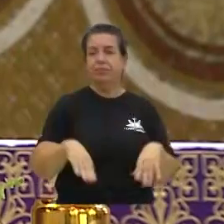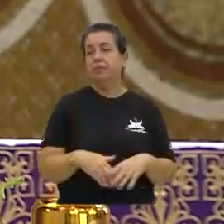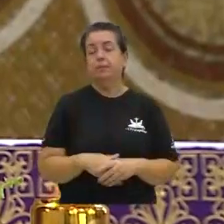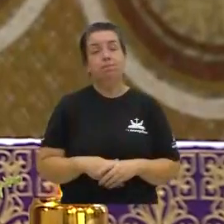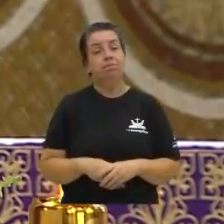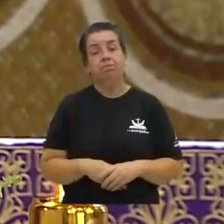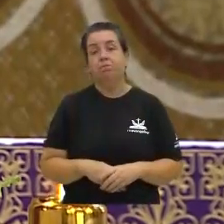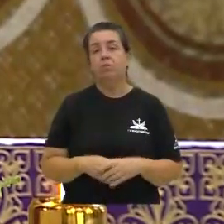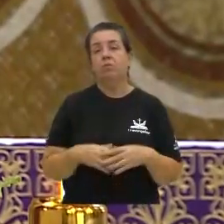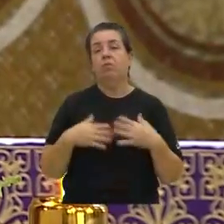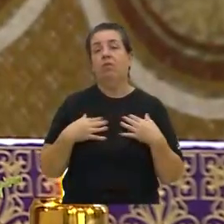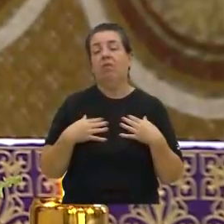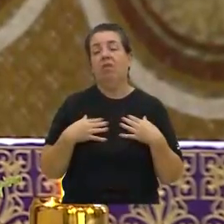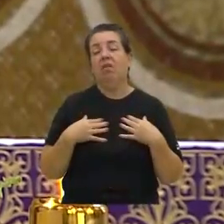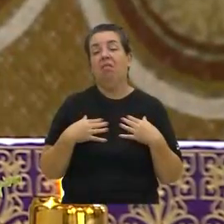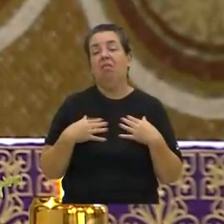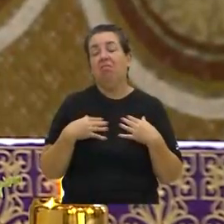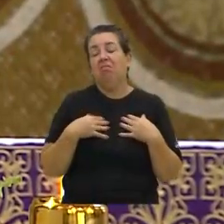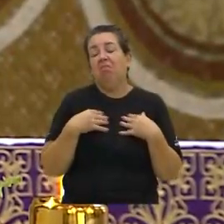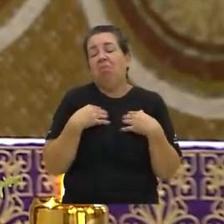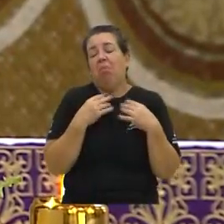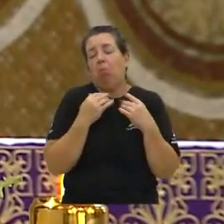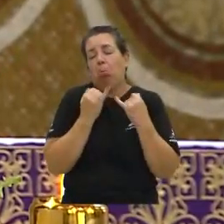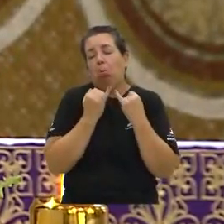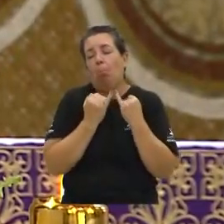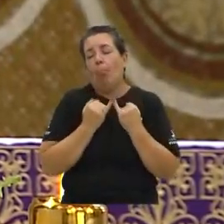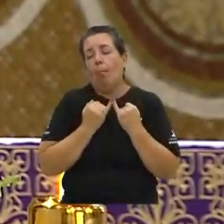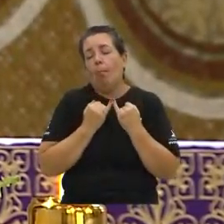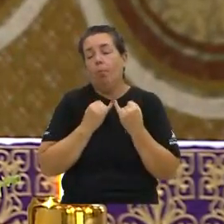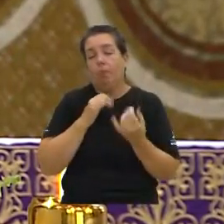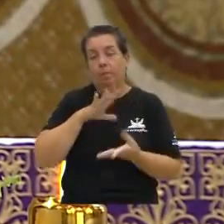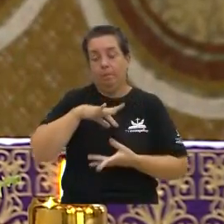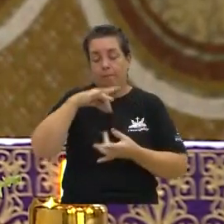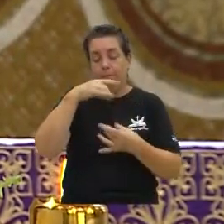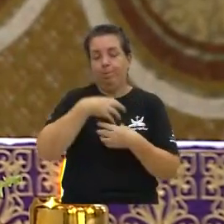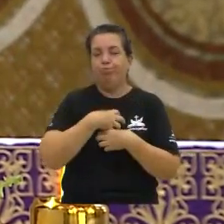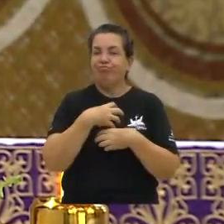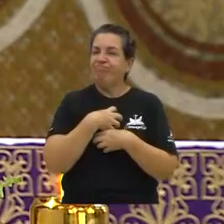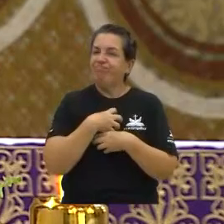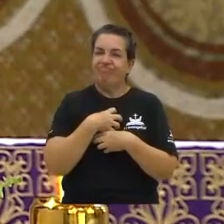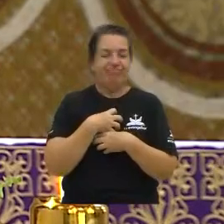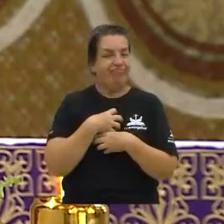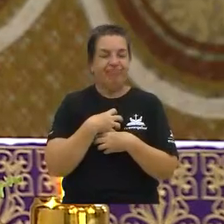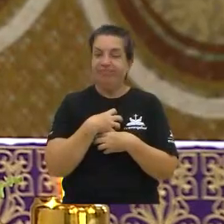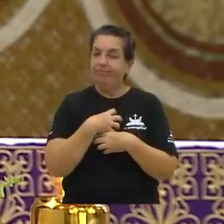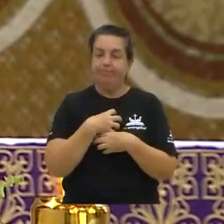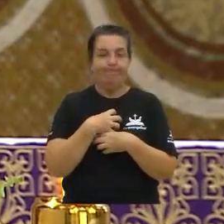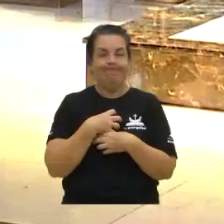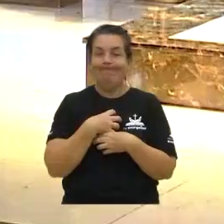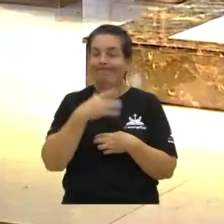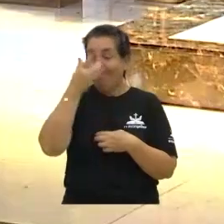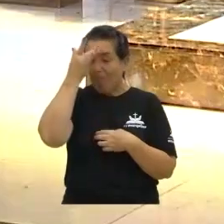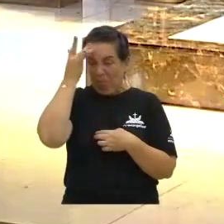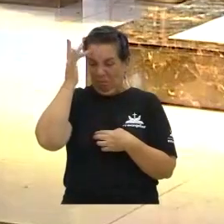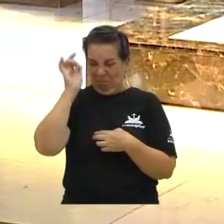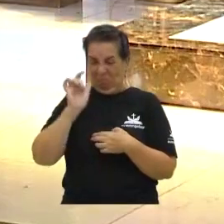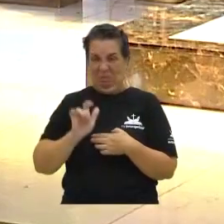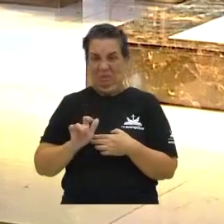vai ficar franzina espiritualmente. Vai ficar uma pessoa